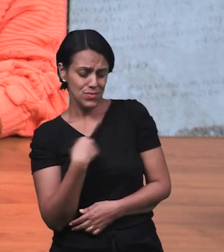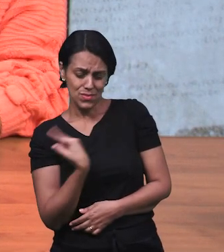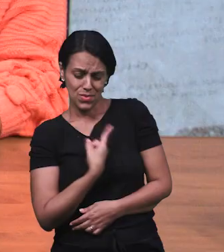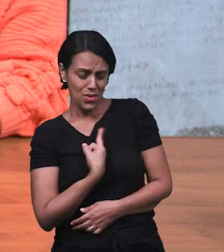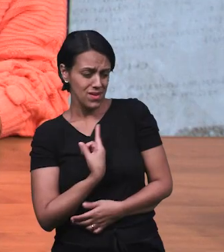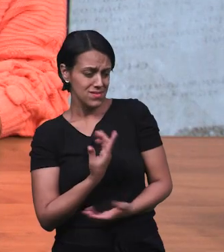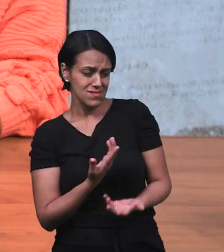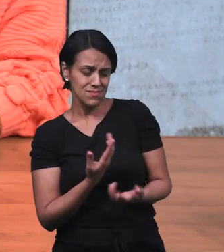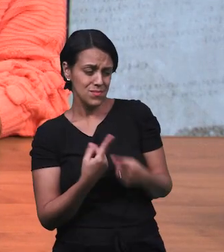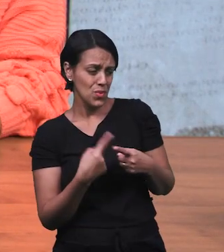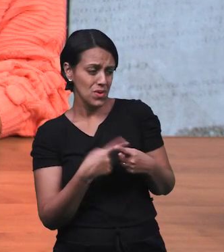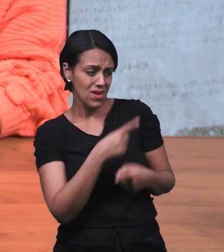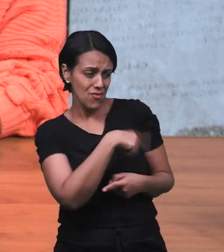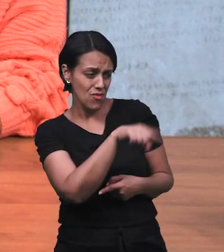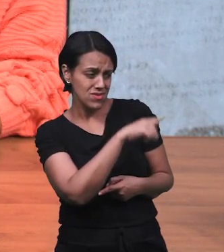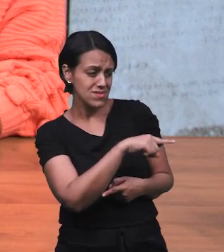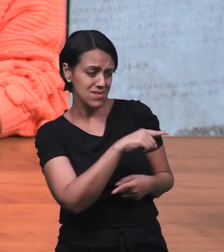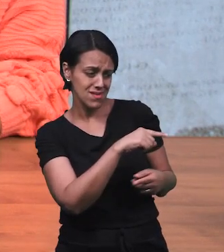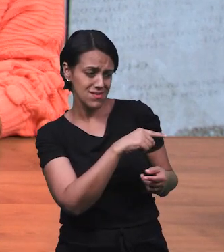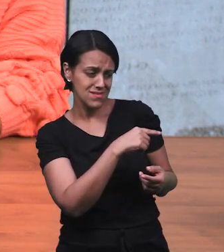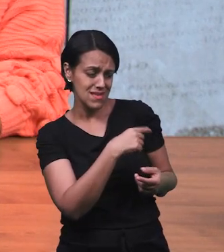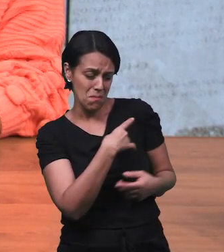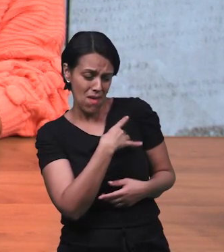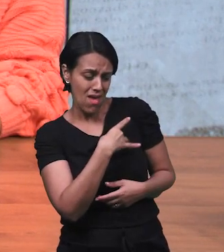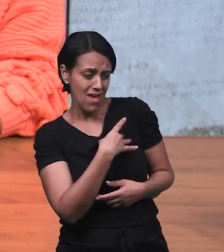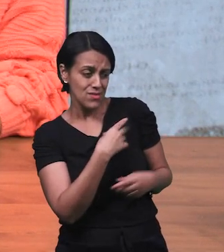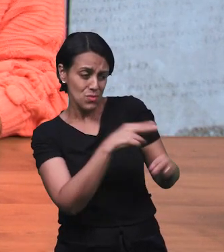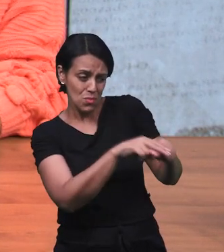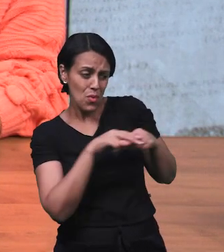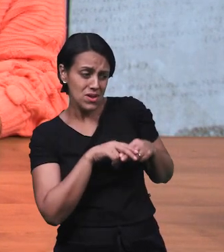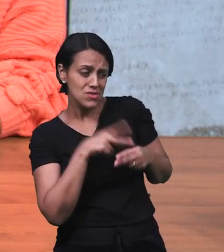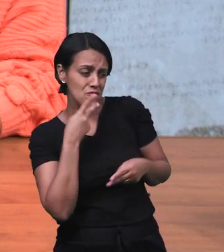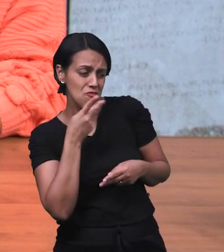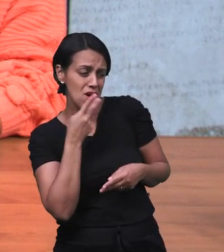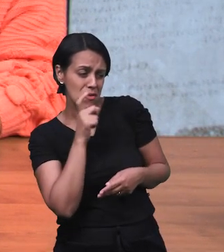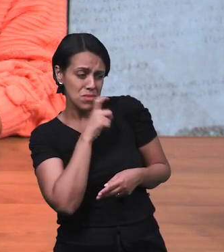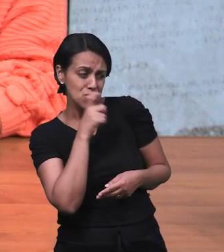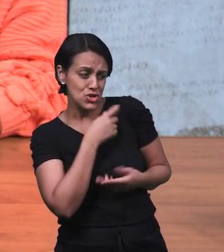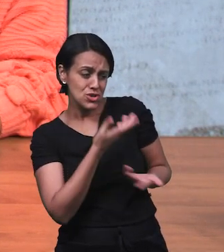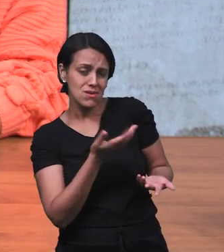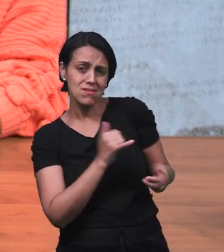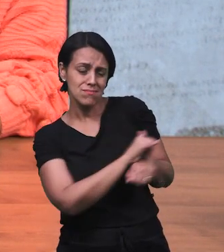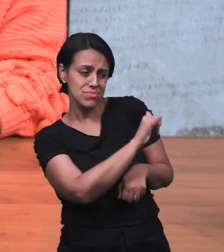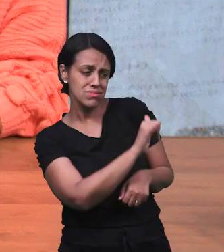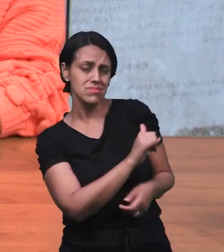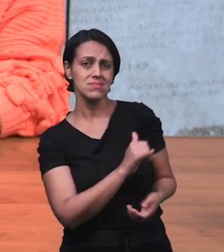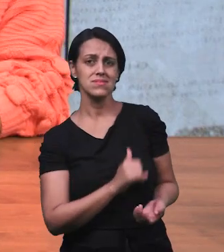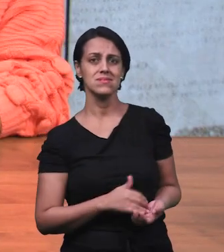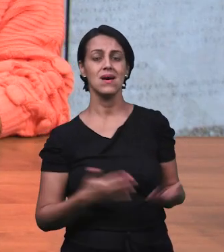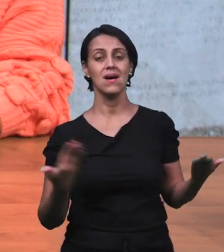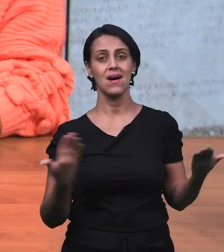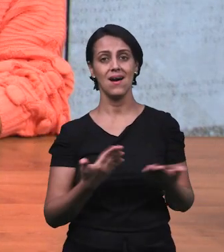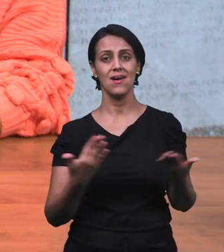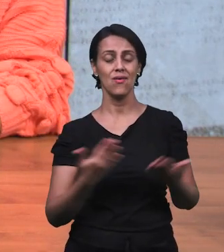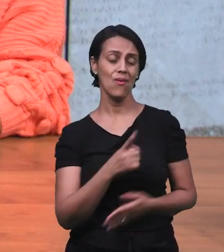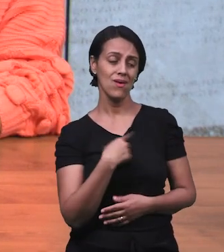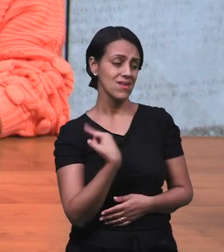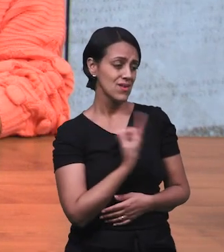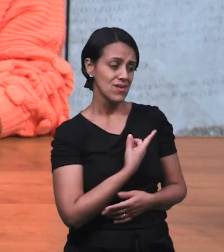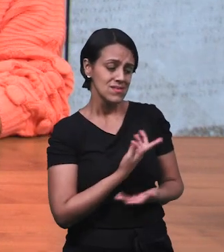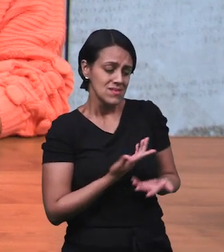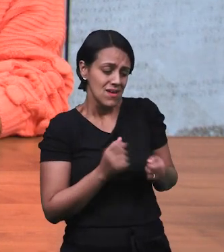vidas por causa de vós, por isso fizemos assim. E eis que agora estamos na tua